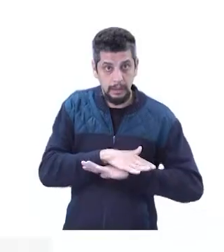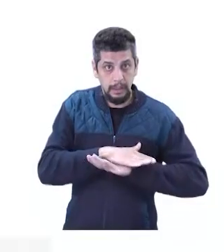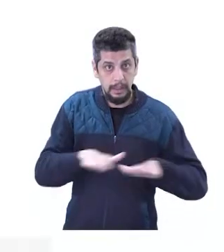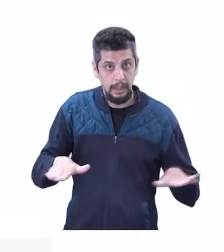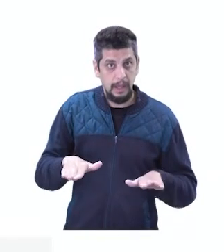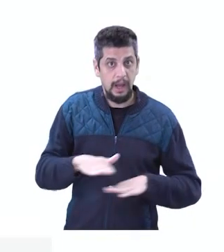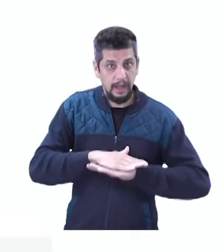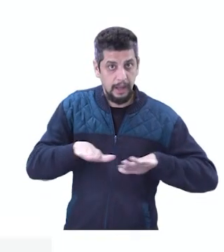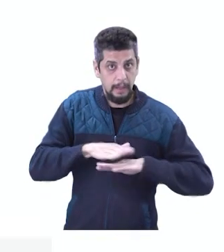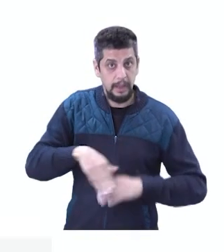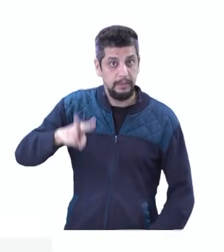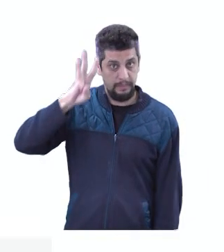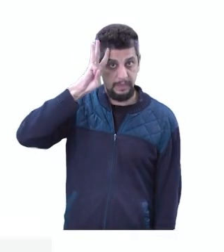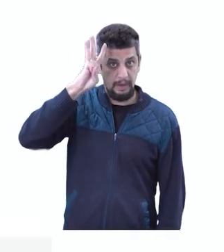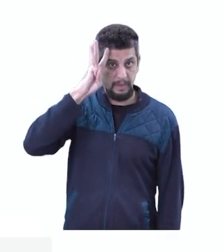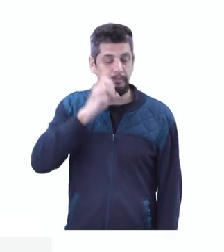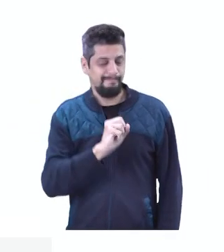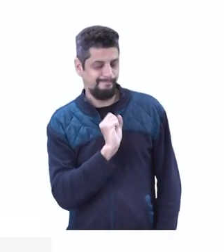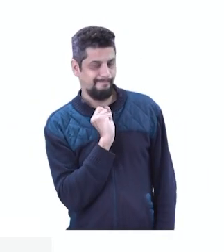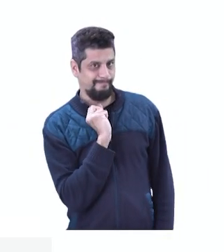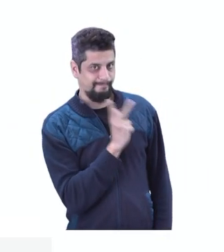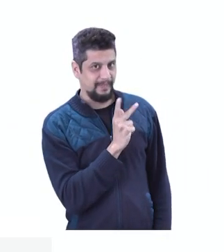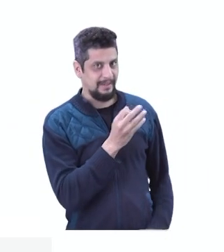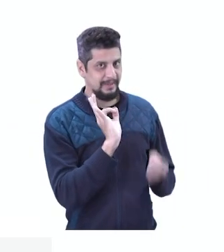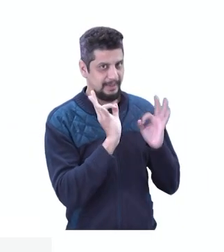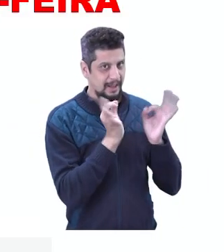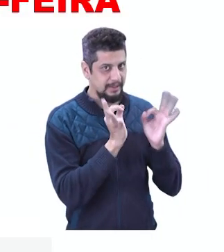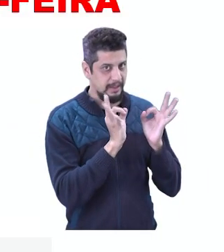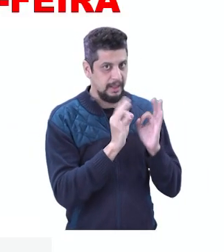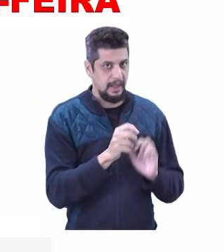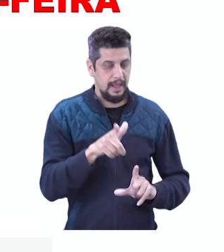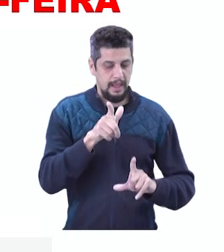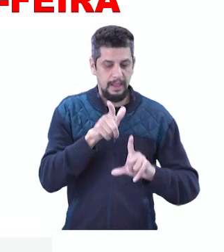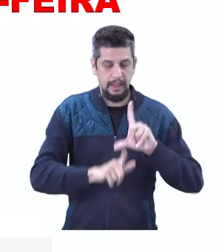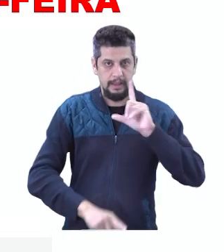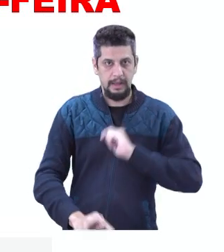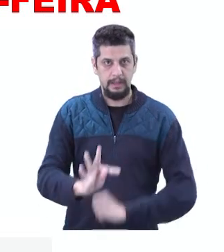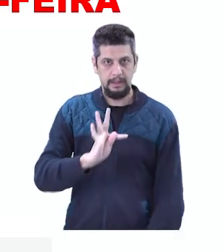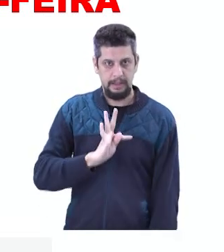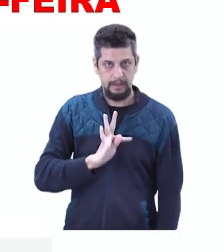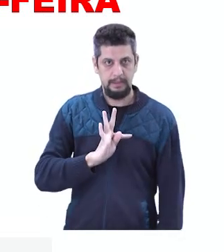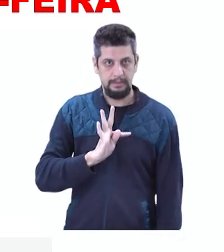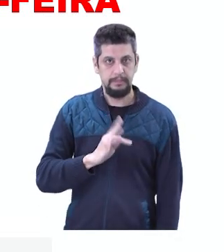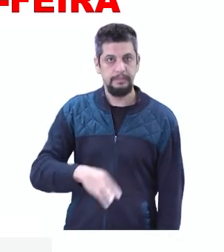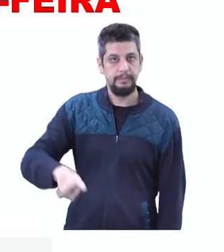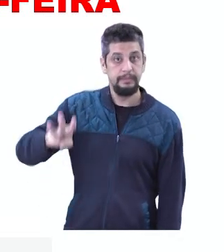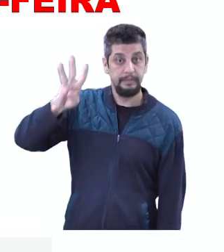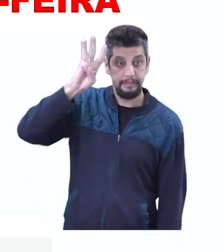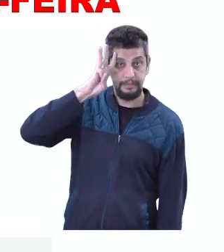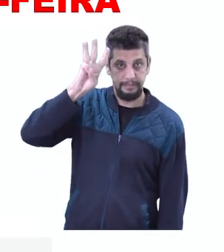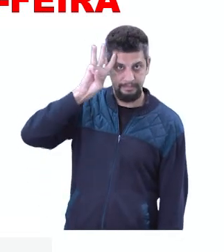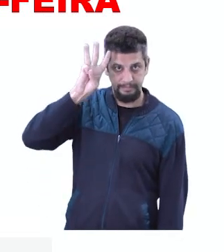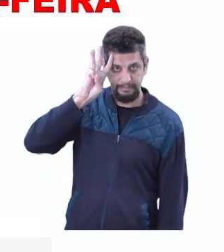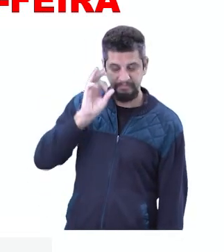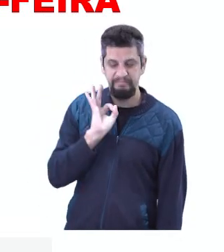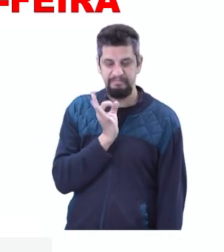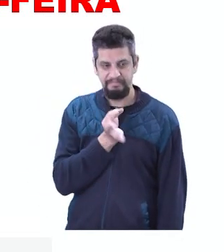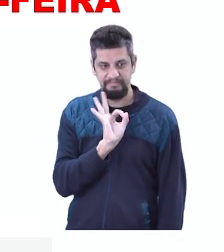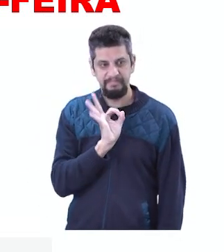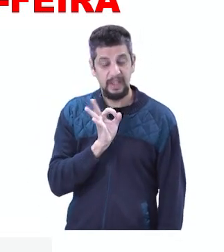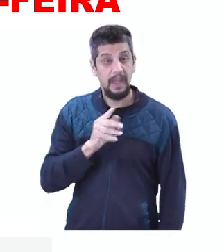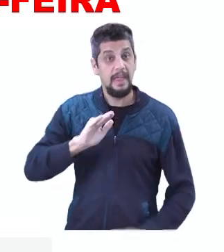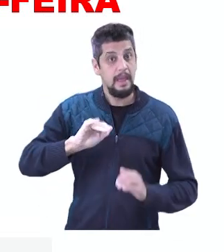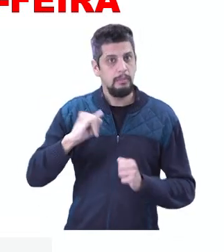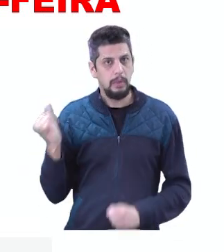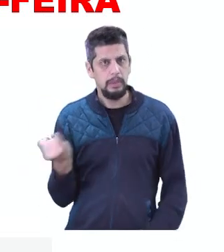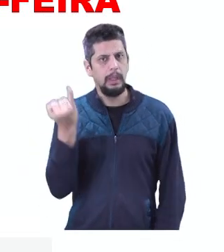termina na terça-feira. Certo. Isso mesmo. Certo? Então, olha lá, letra T, terça-feira. Terça-feira. Terça-feira. Certo, isso mesmo.